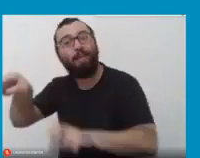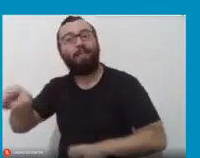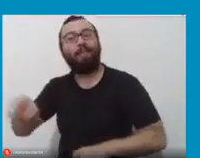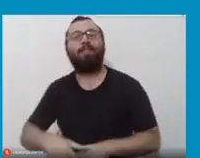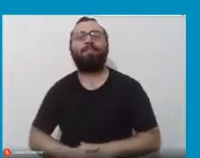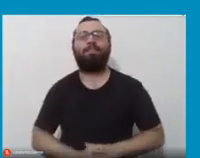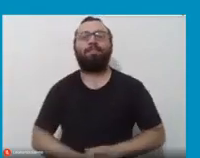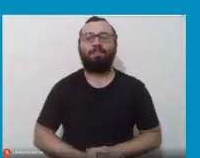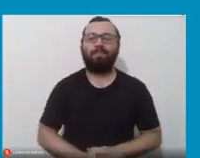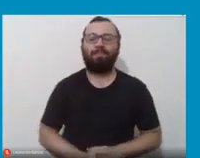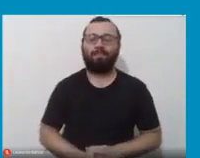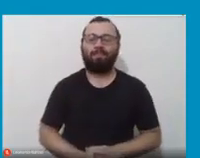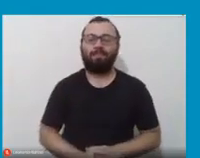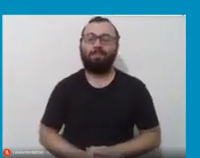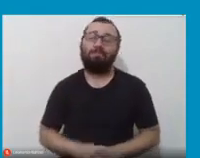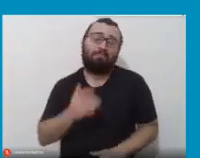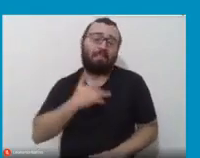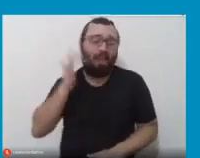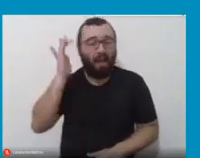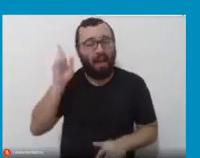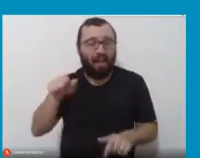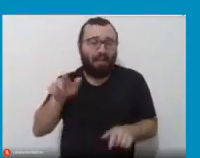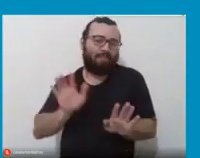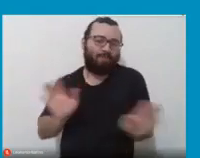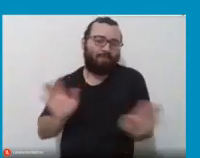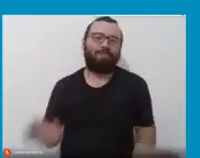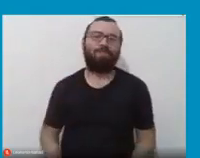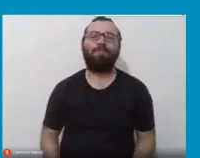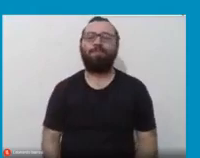Então, acho que é isso.